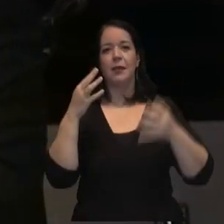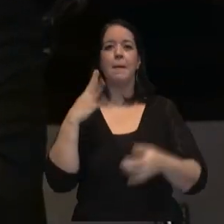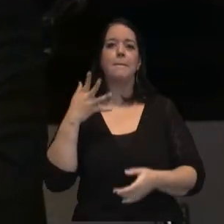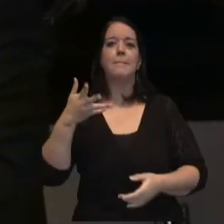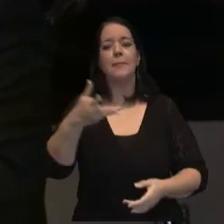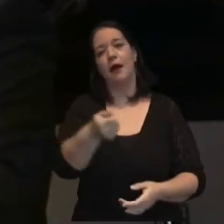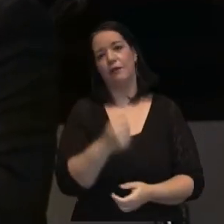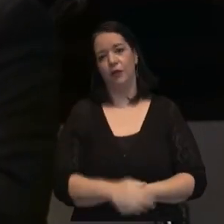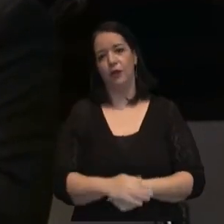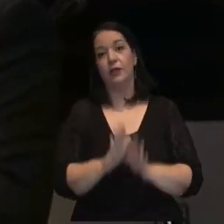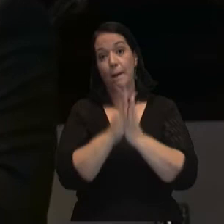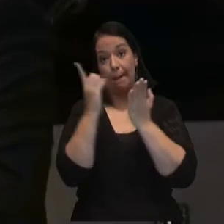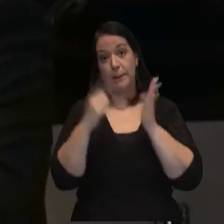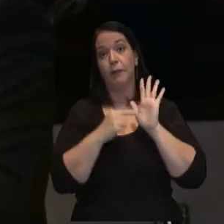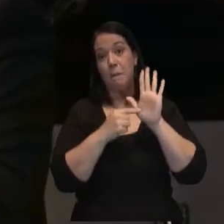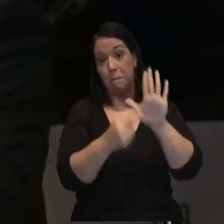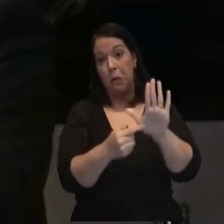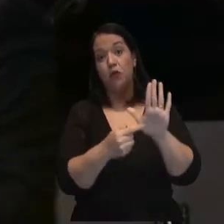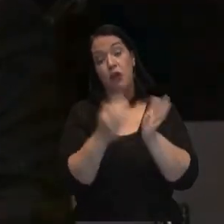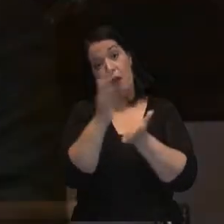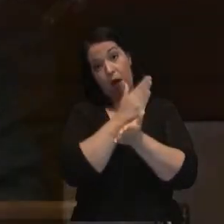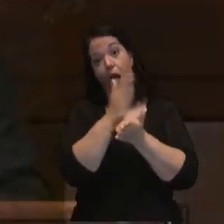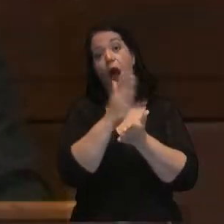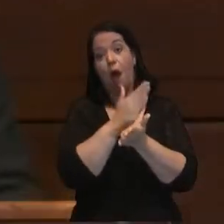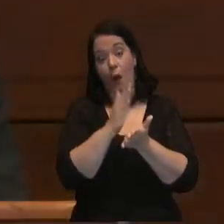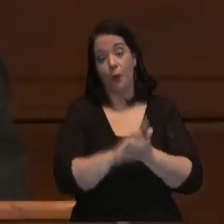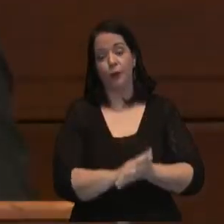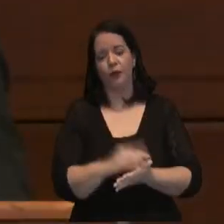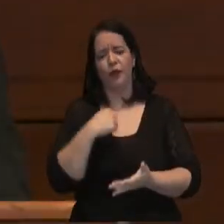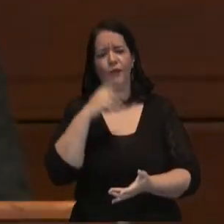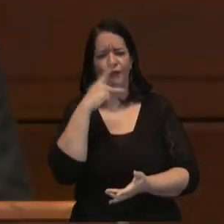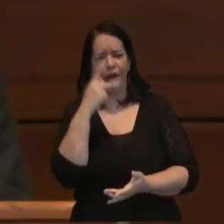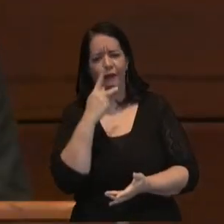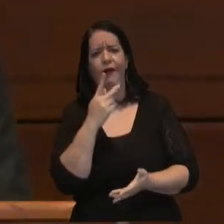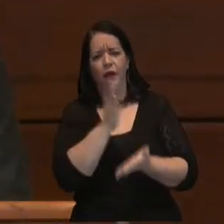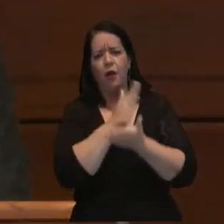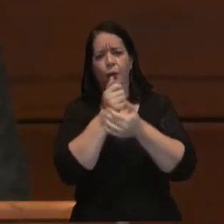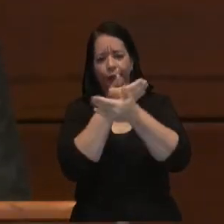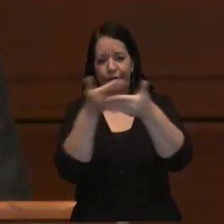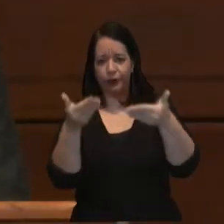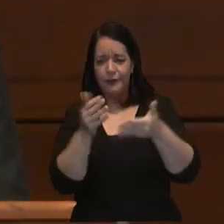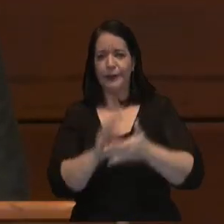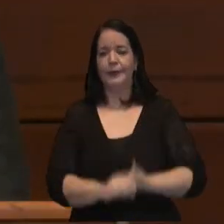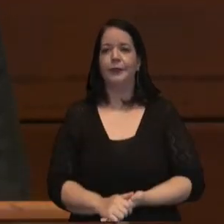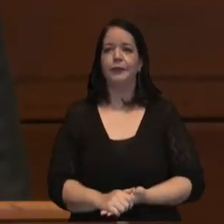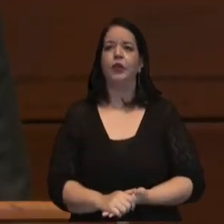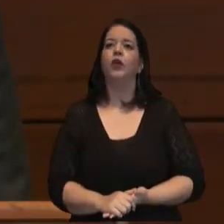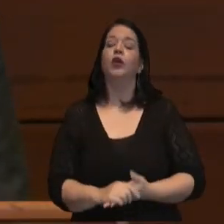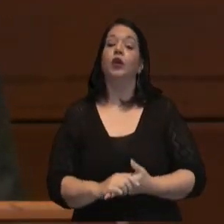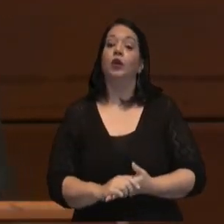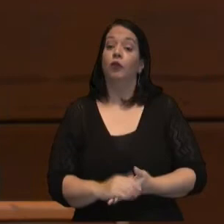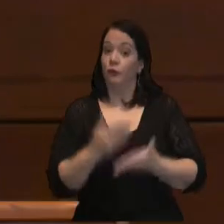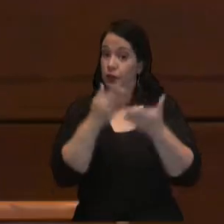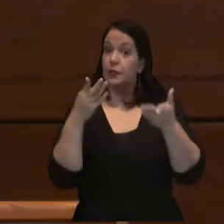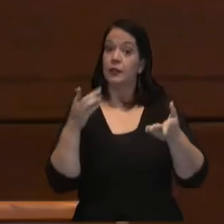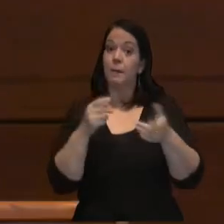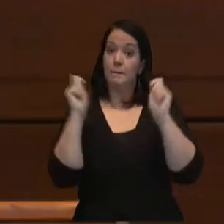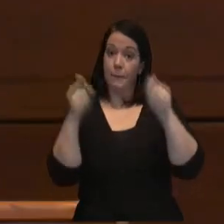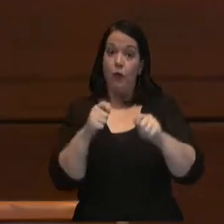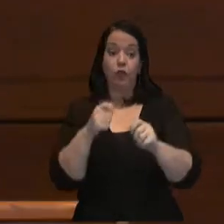compartilhar apenas alguns, vou apenas mencionar esses milagres, estão todos lá registrados no segundo livro dos